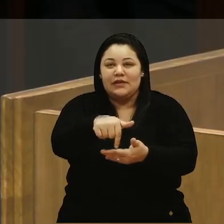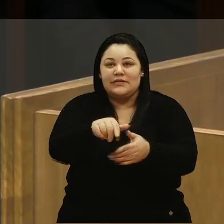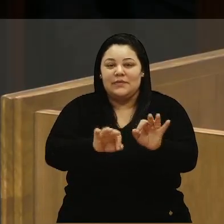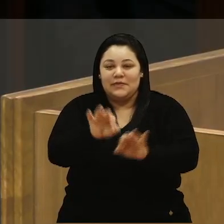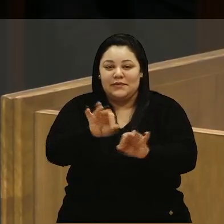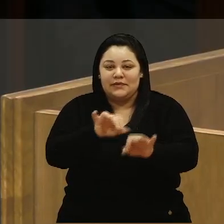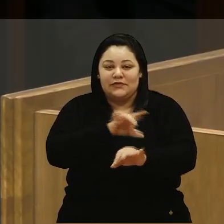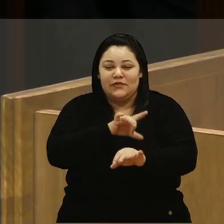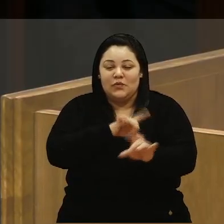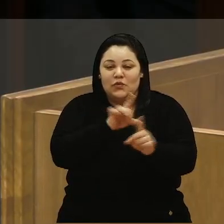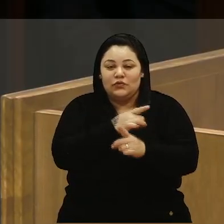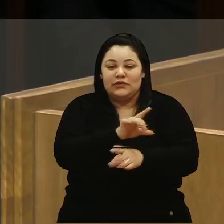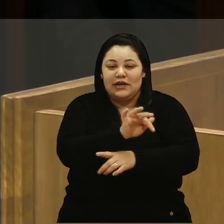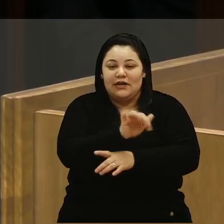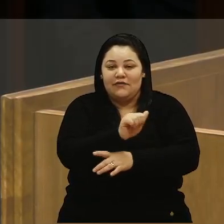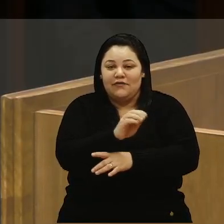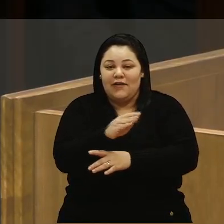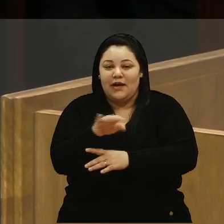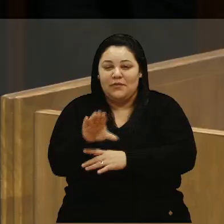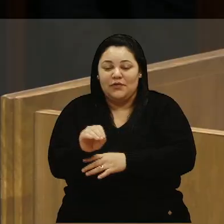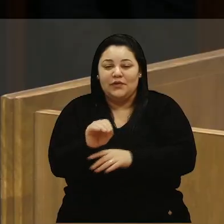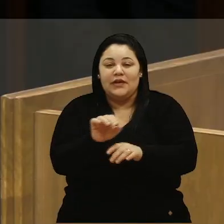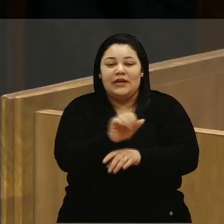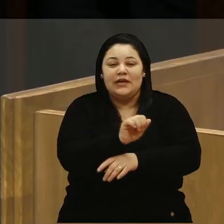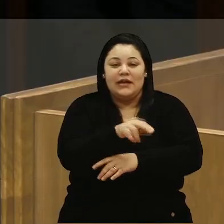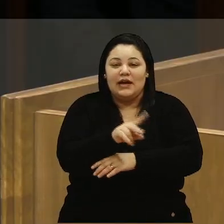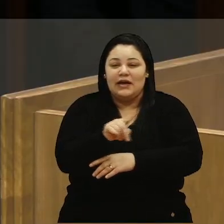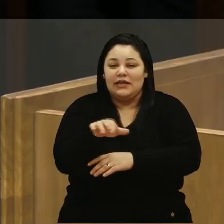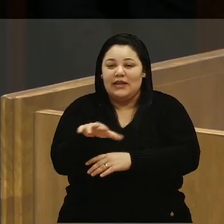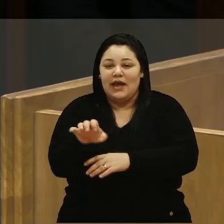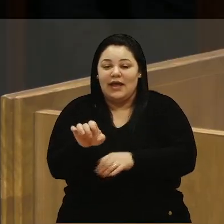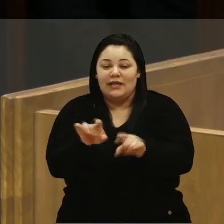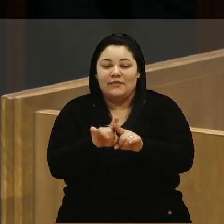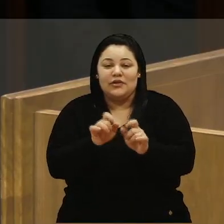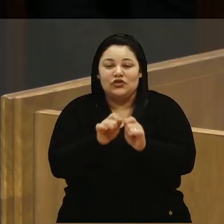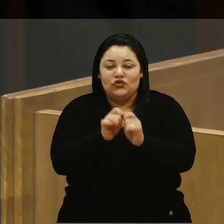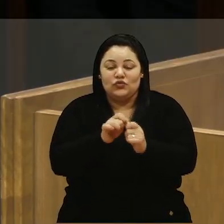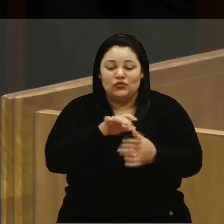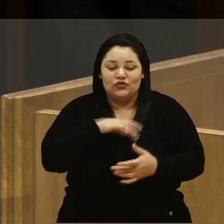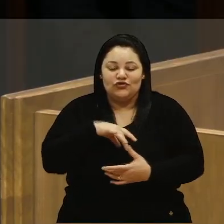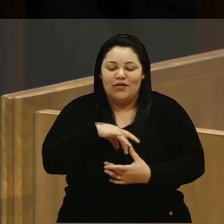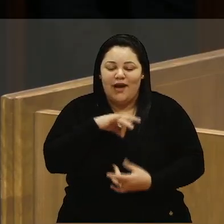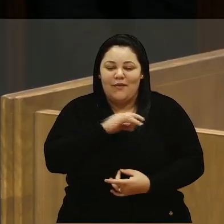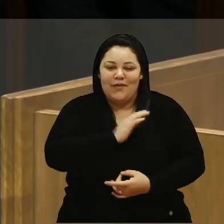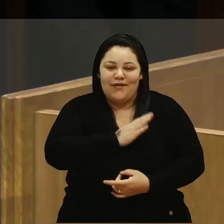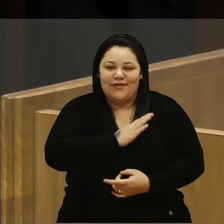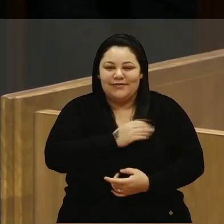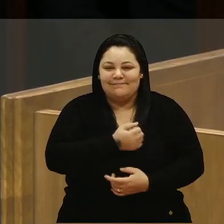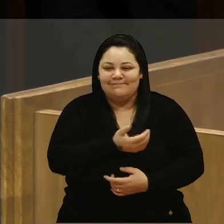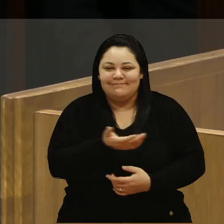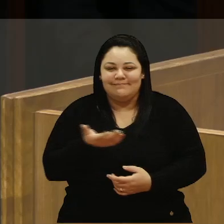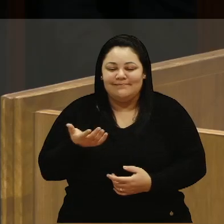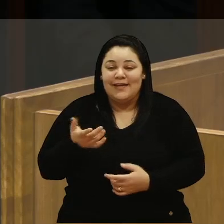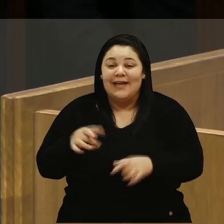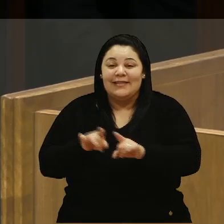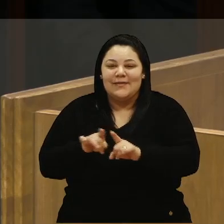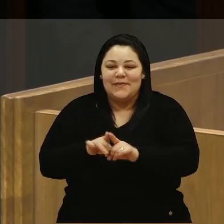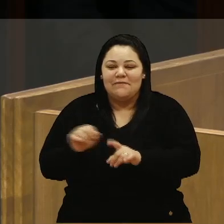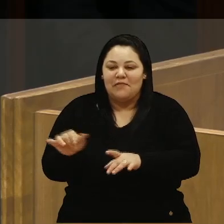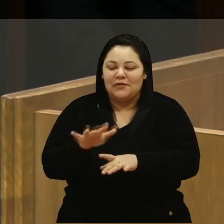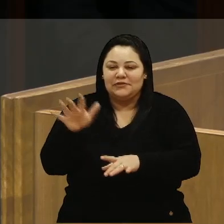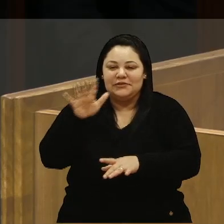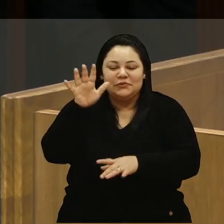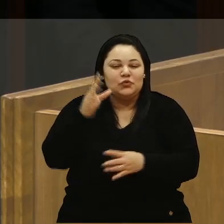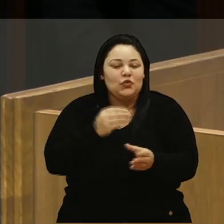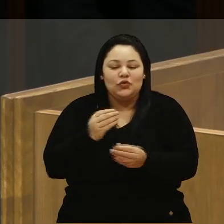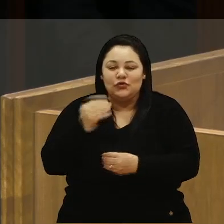Fábio Soares e André Panis, que estavam conosco de alma e coração. Também valorizamos profundamente o